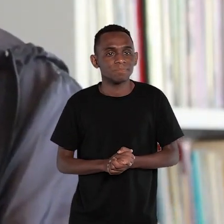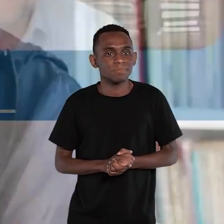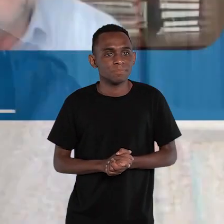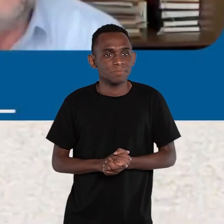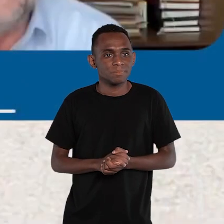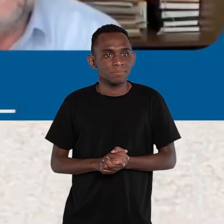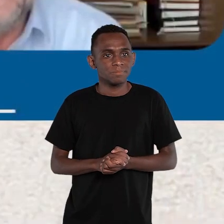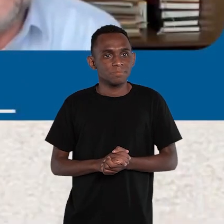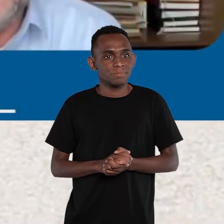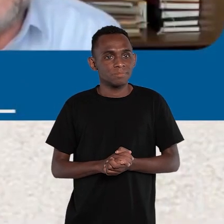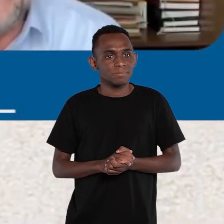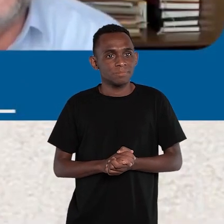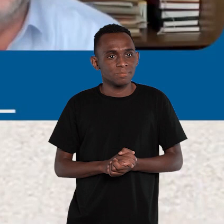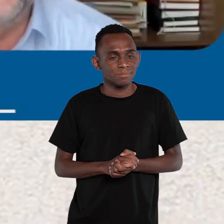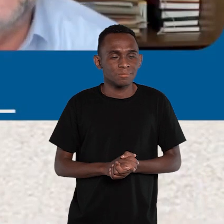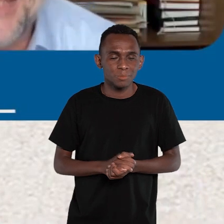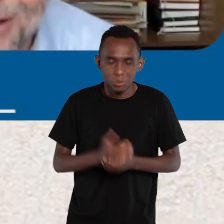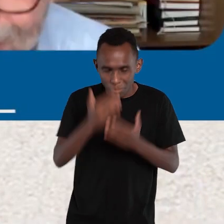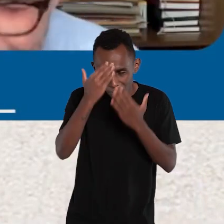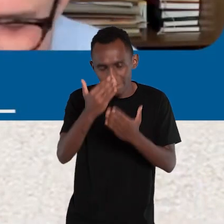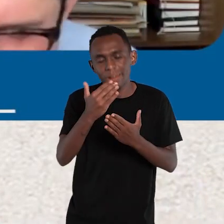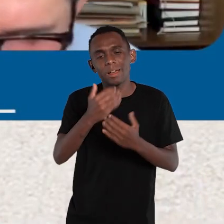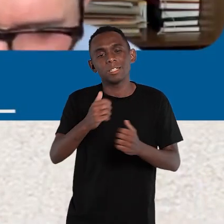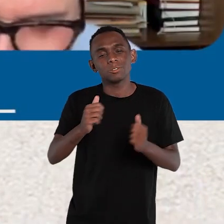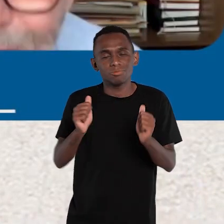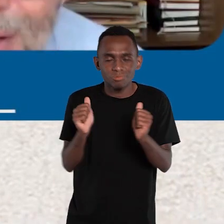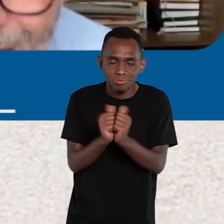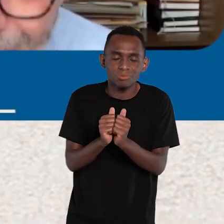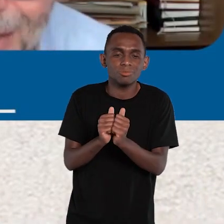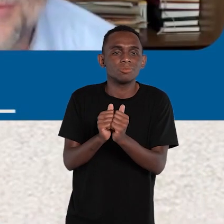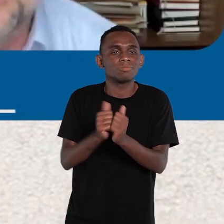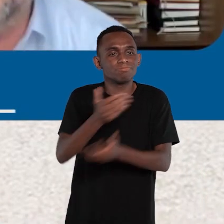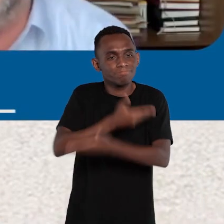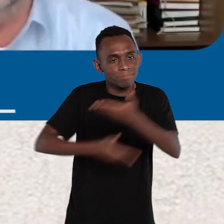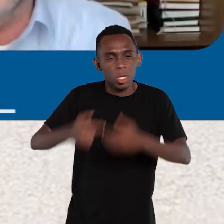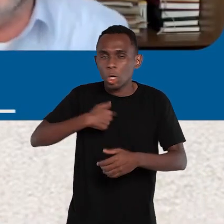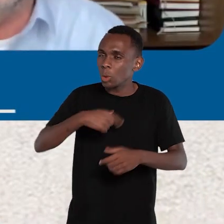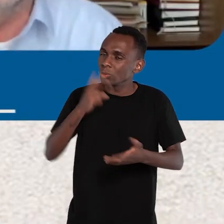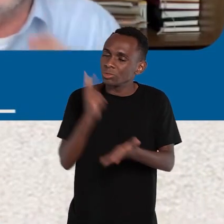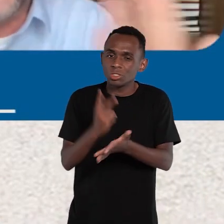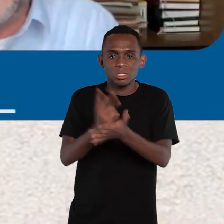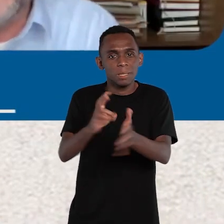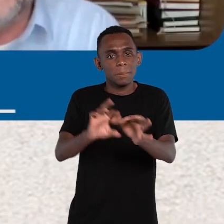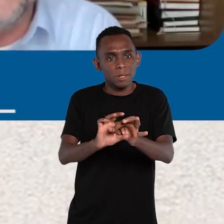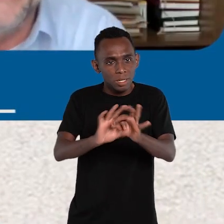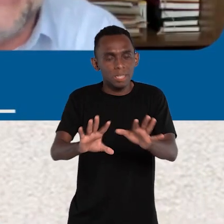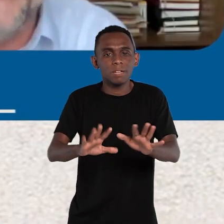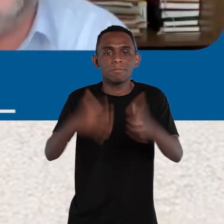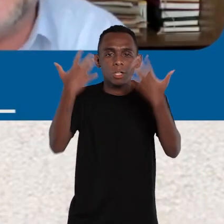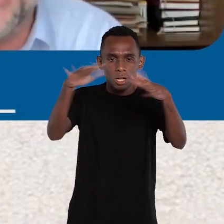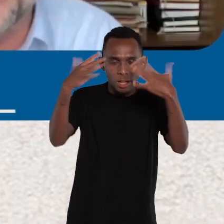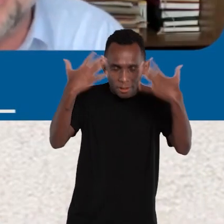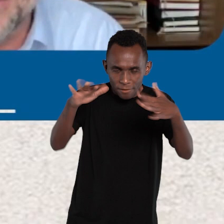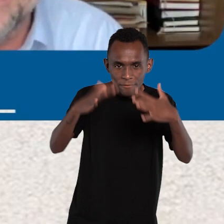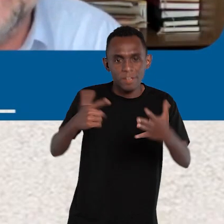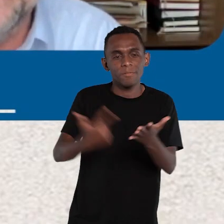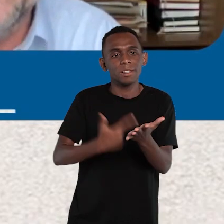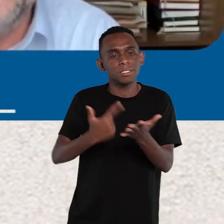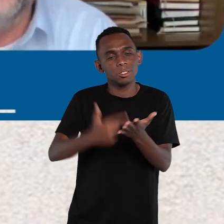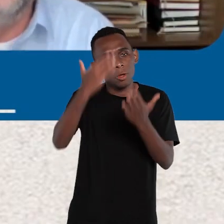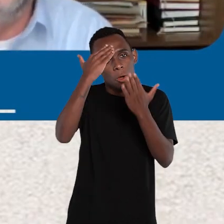Muito bom, muito bom. Não é, Marçal? Prazer grande estar com você, tá? Muito obrigado, estou sempre à disposição. Viva a